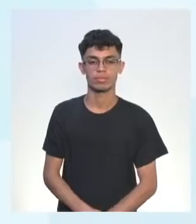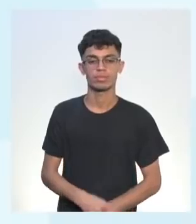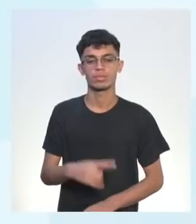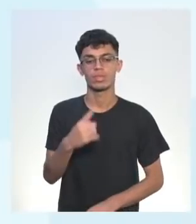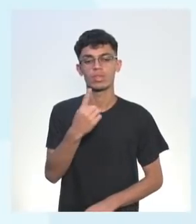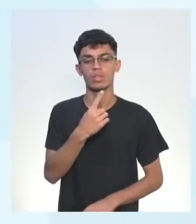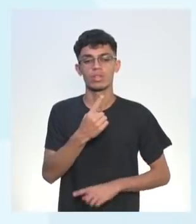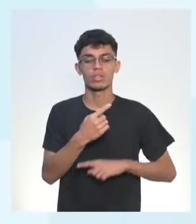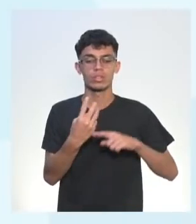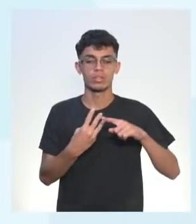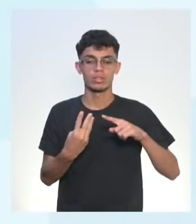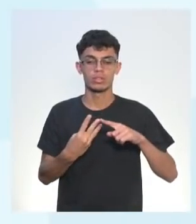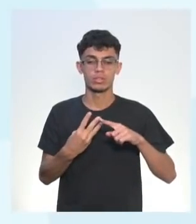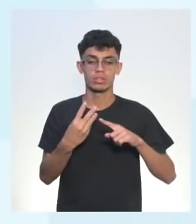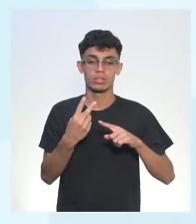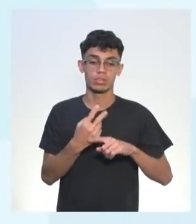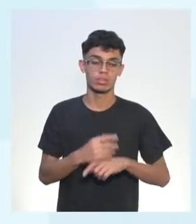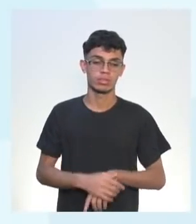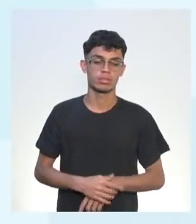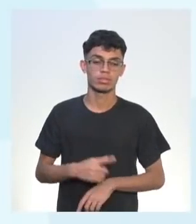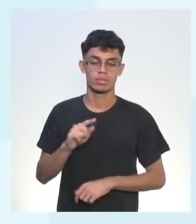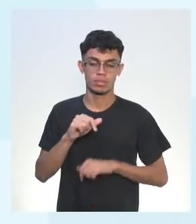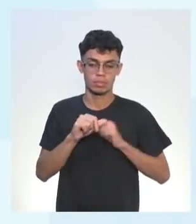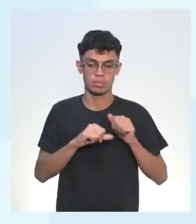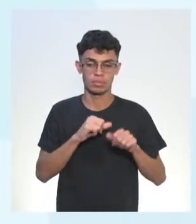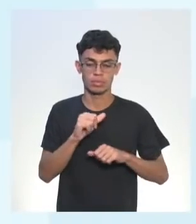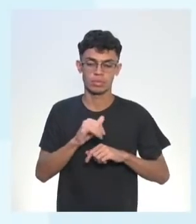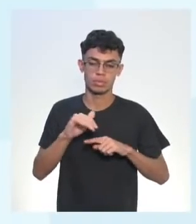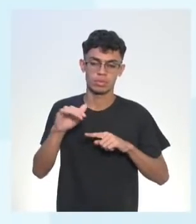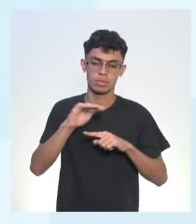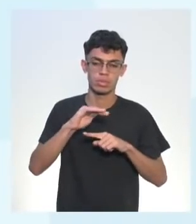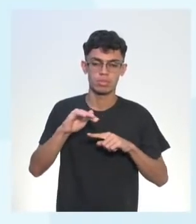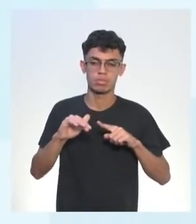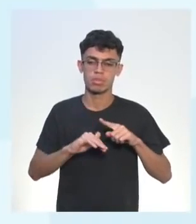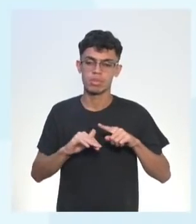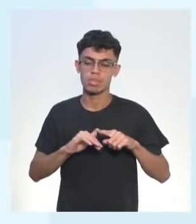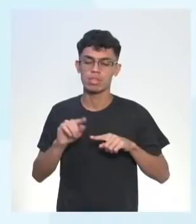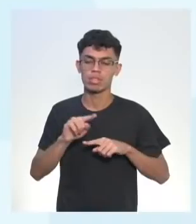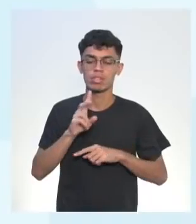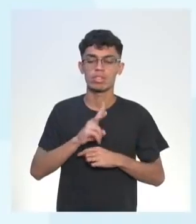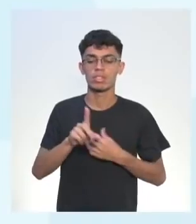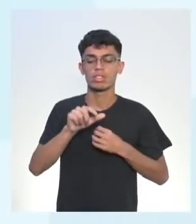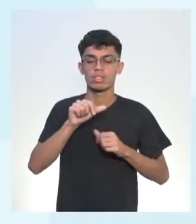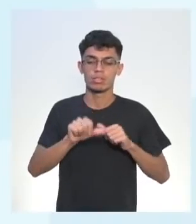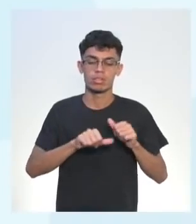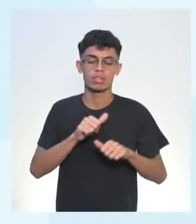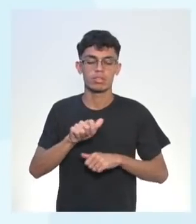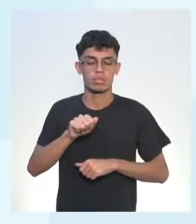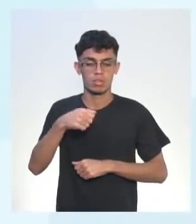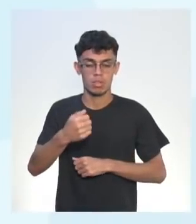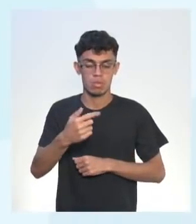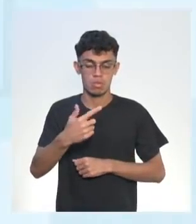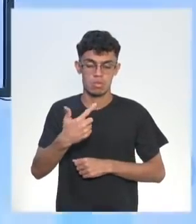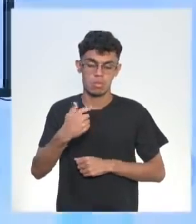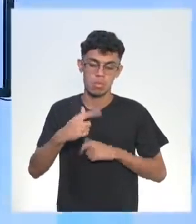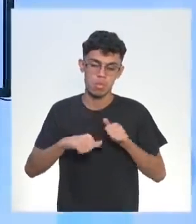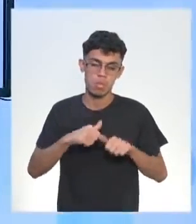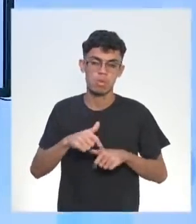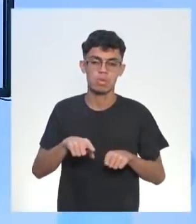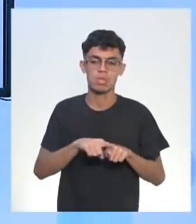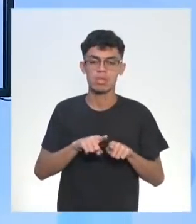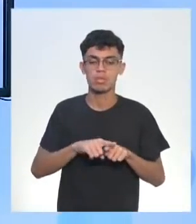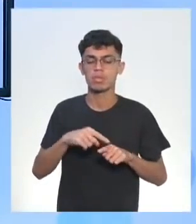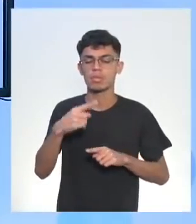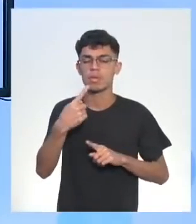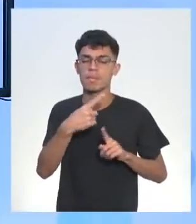sobre 3, eu quero passar ele para cima. Não importa, tá? Se você quer inverter, toda vez que você inverte, você troca o sinal. Se ele está mais, ele pode